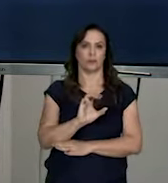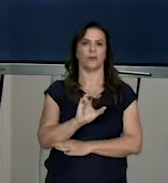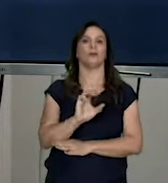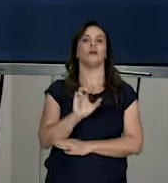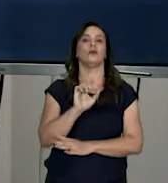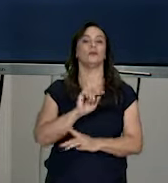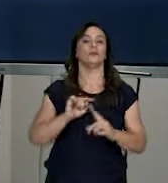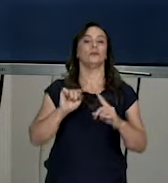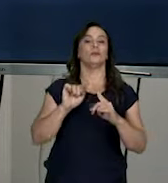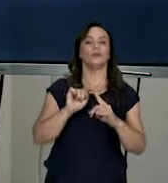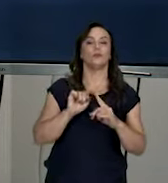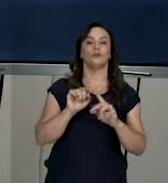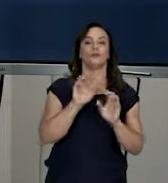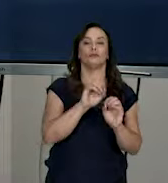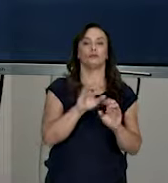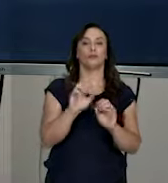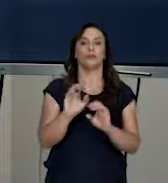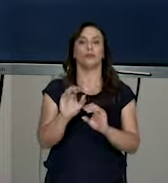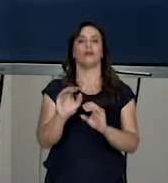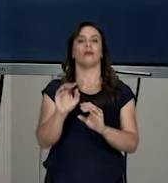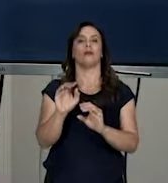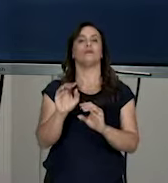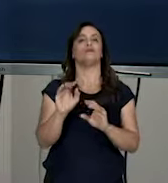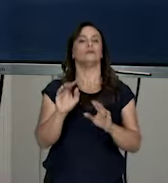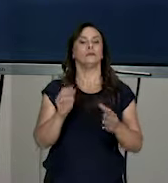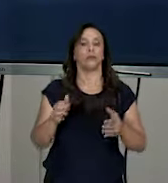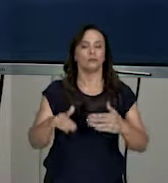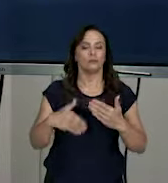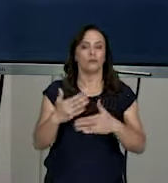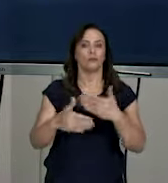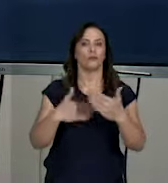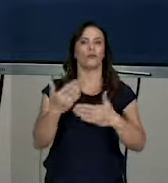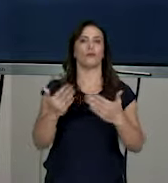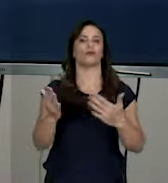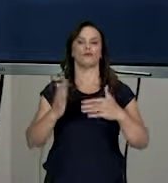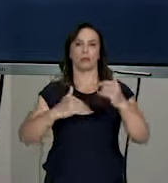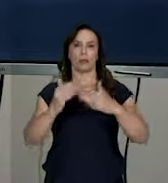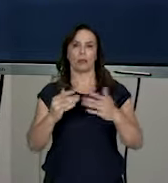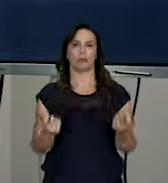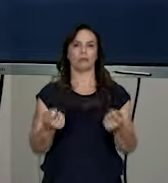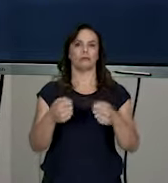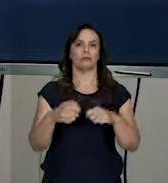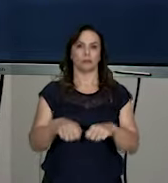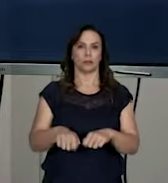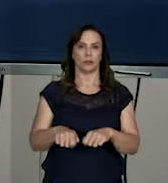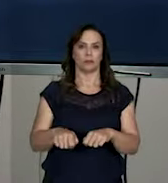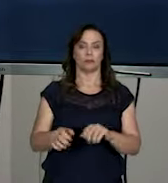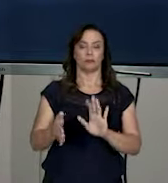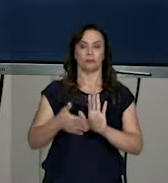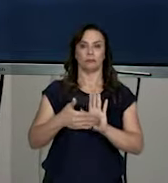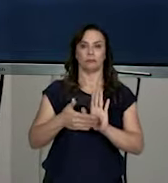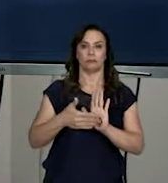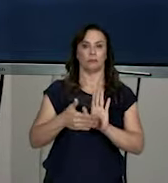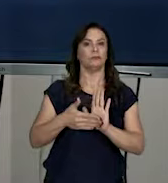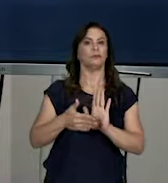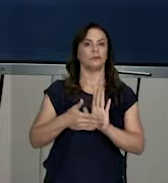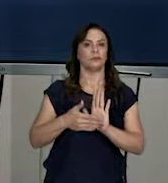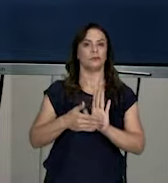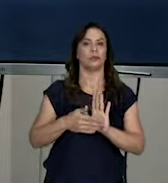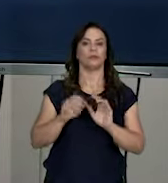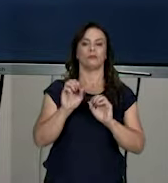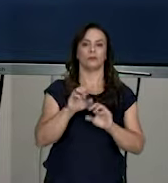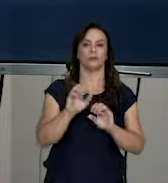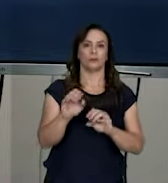para o desenvolvimento de habilidades e competências, propõe-se que o ensino de química ele